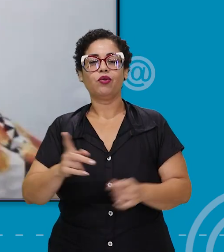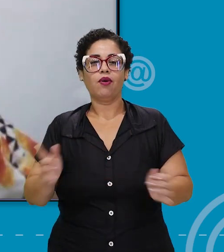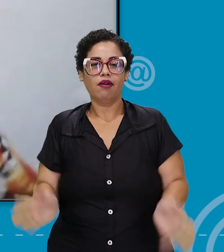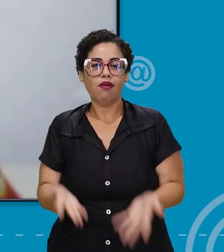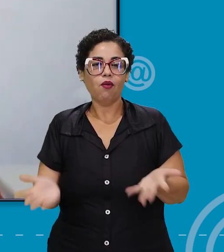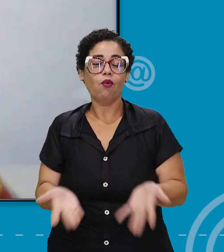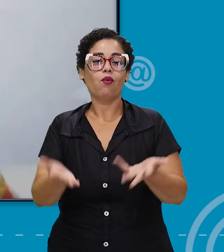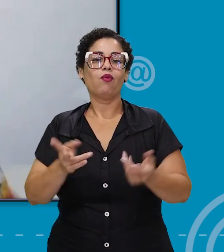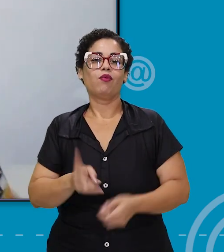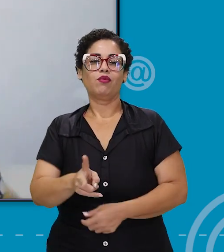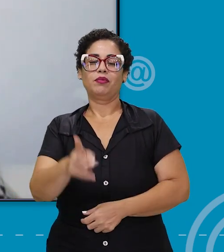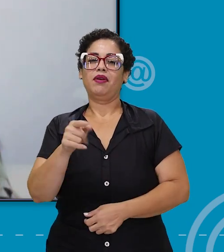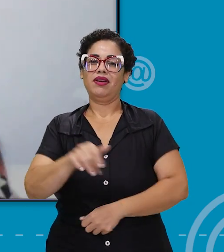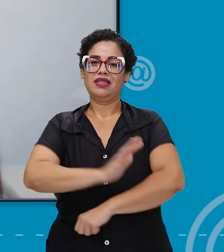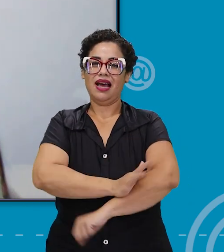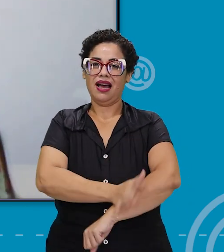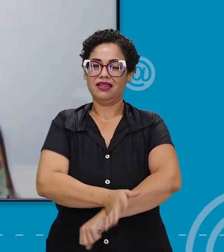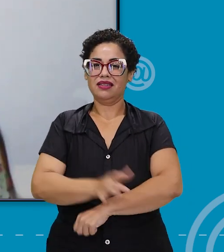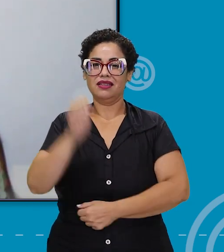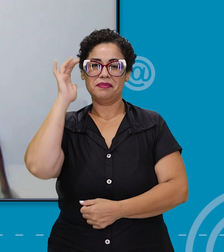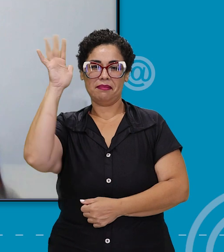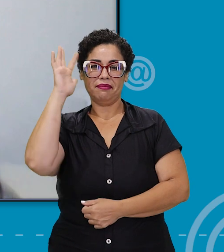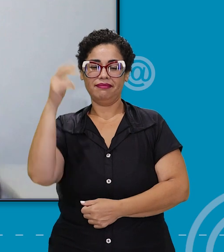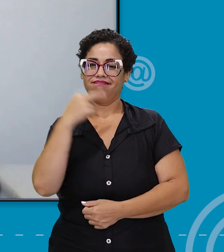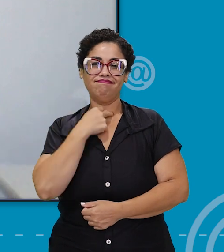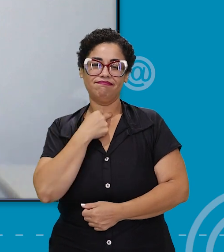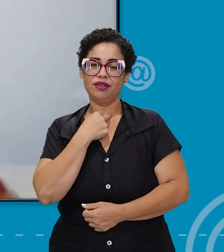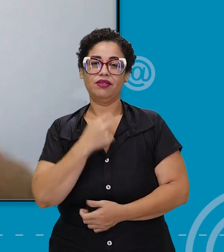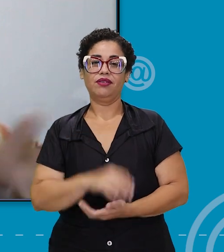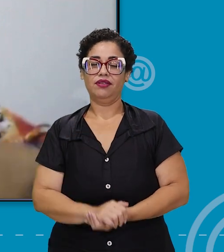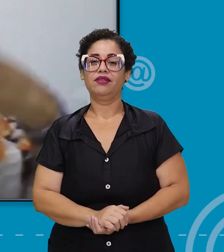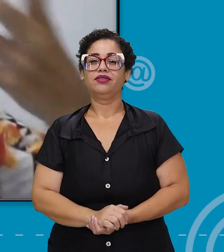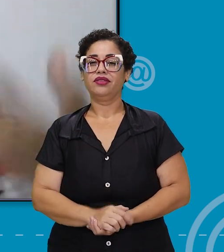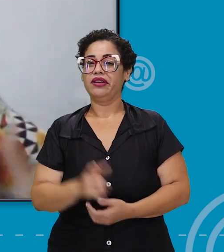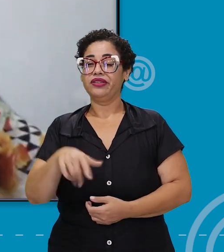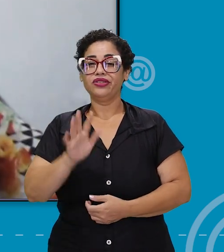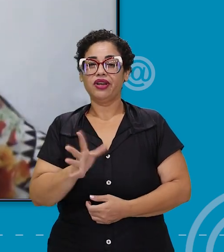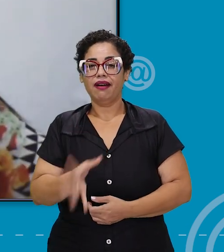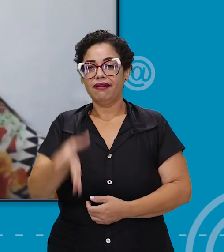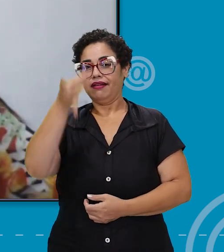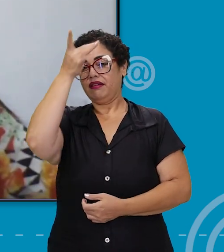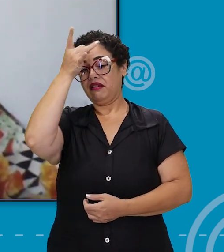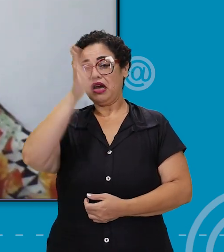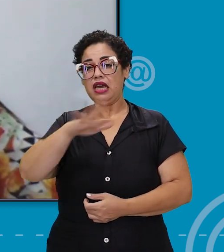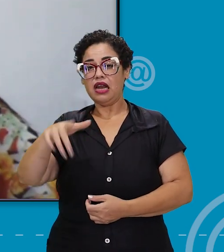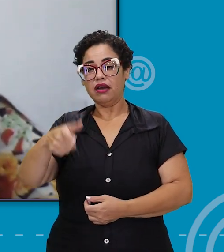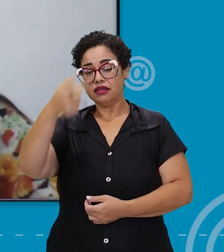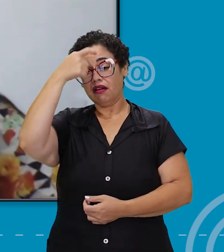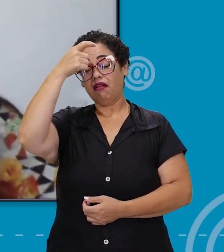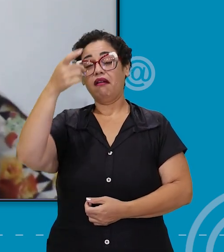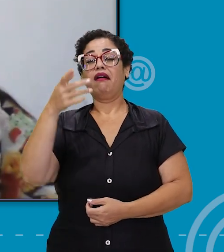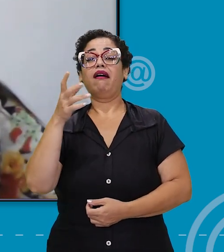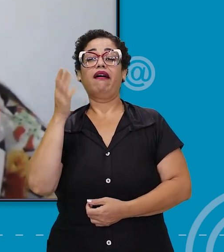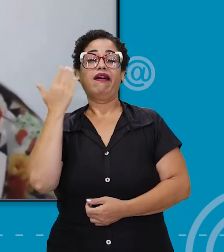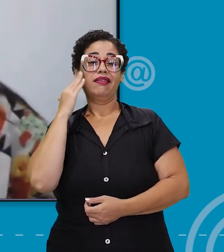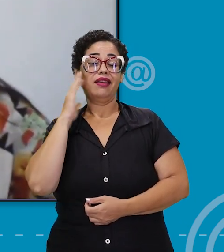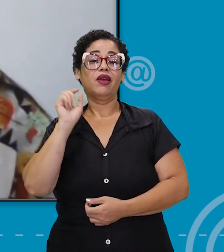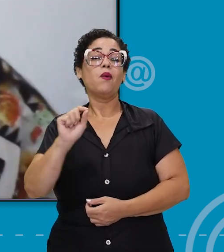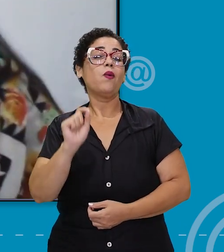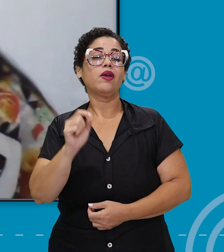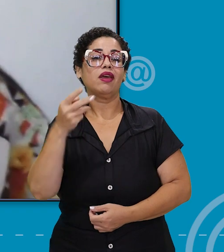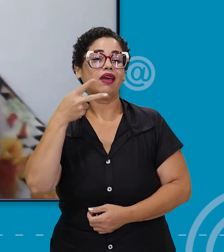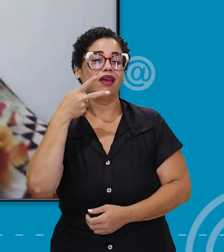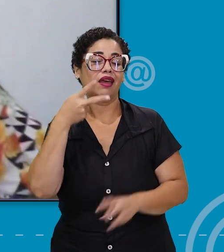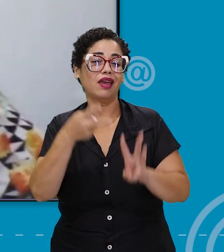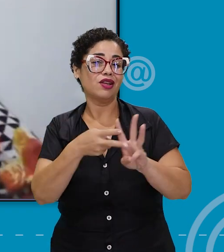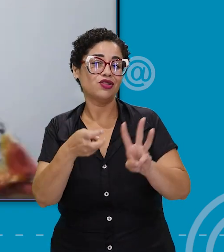vez reforçando esse imaginário racista. Então, ali já se cria já na cabeça dessa criança o que é o